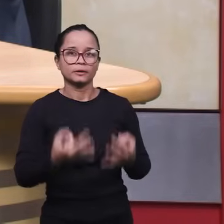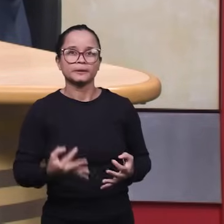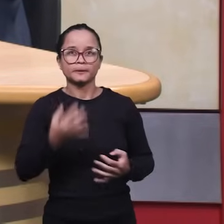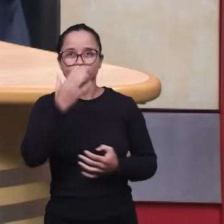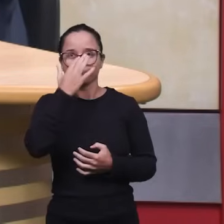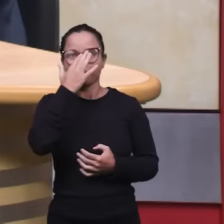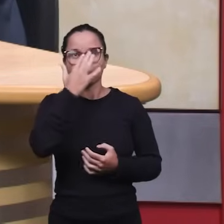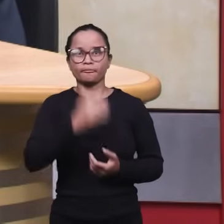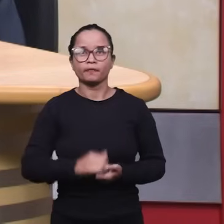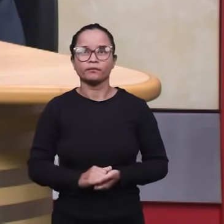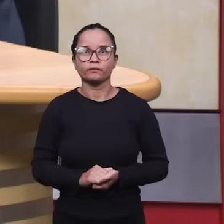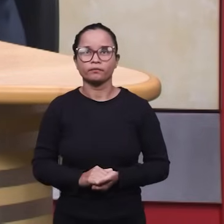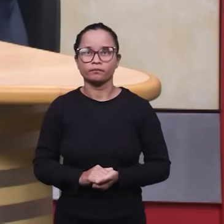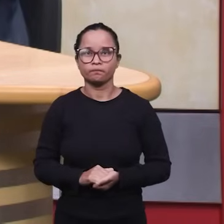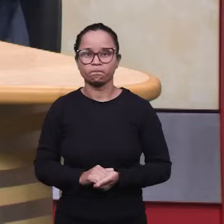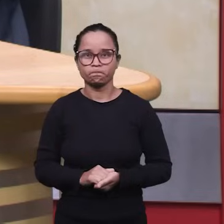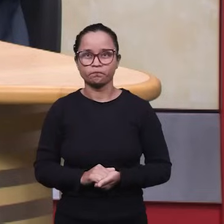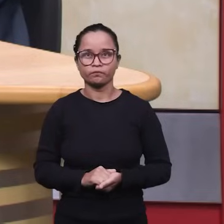assim,